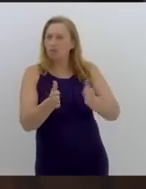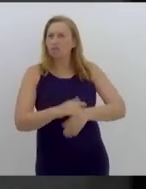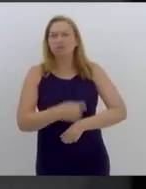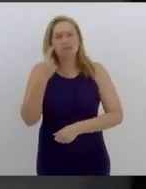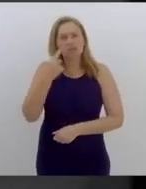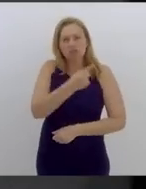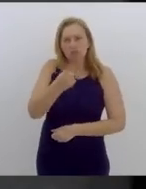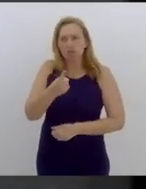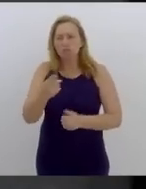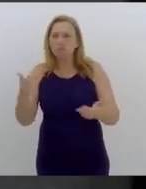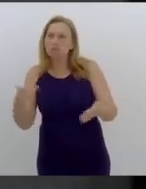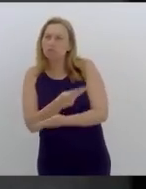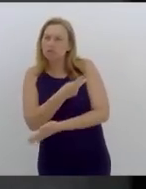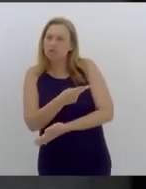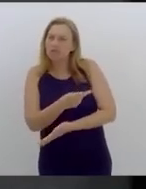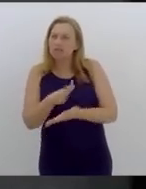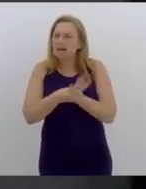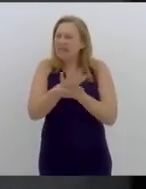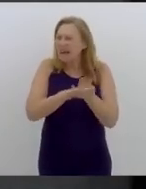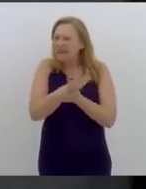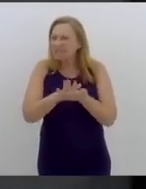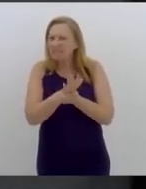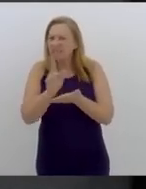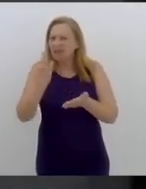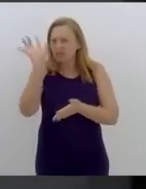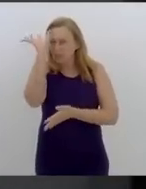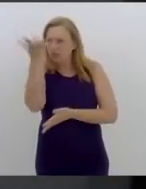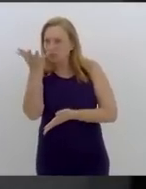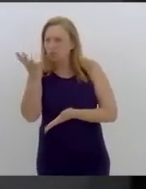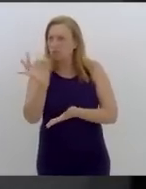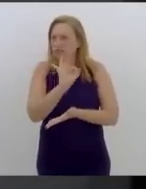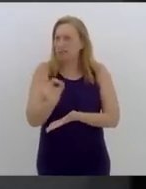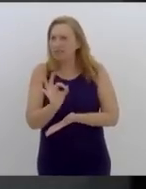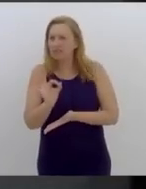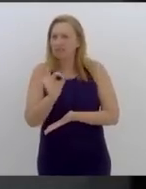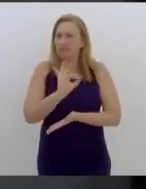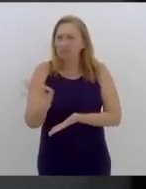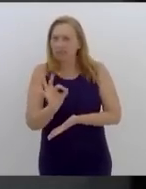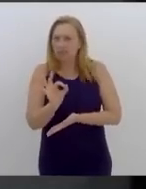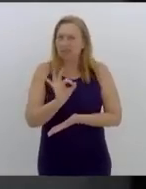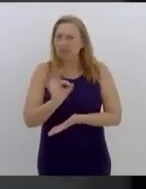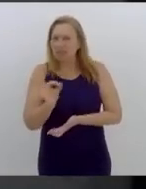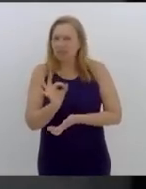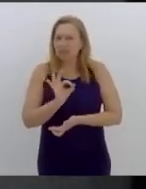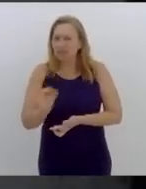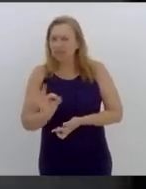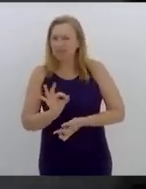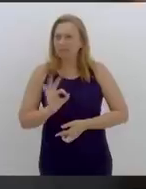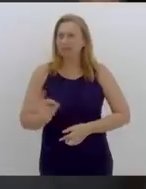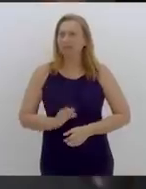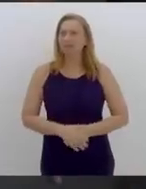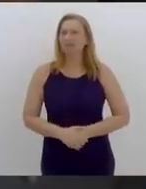viram alguma coisa andando resolveu nada nada nada nada